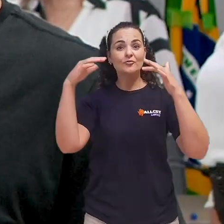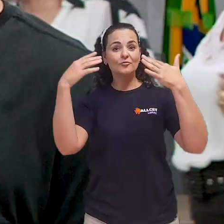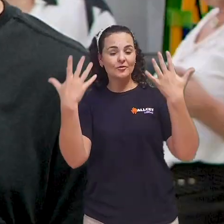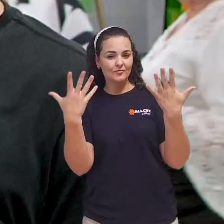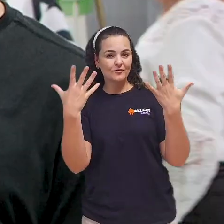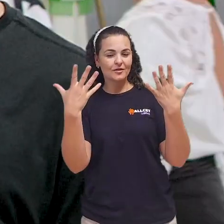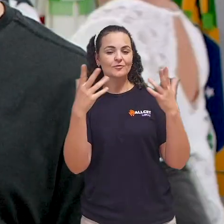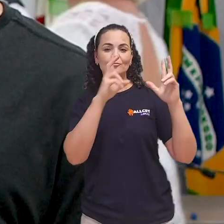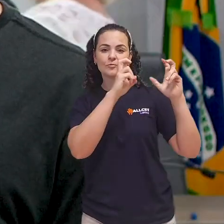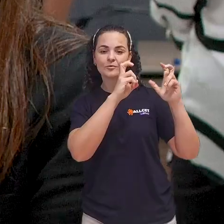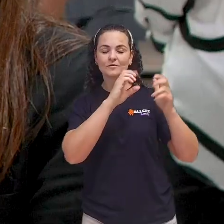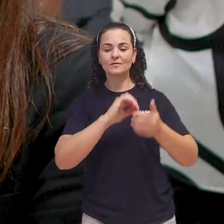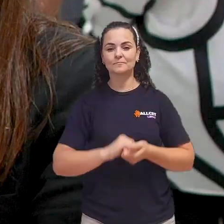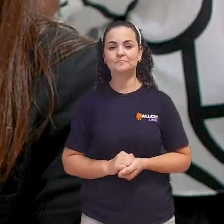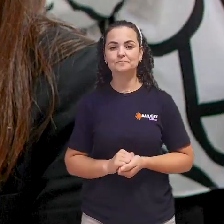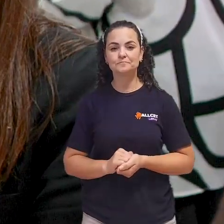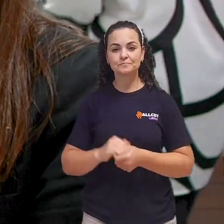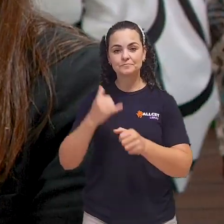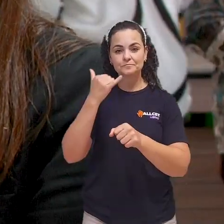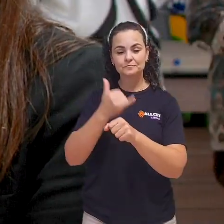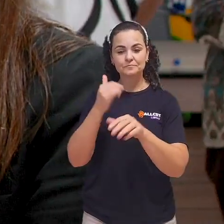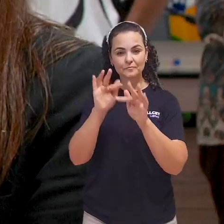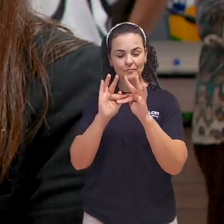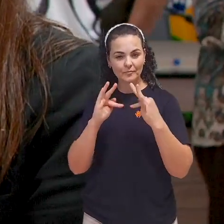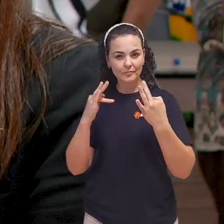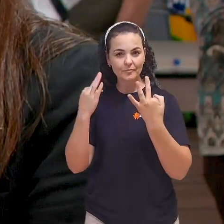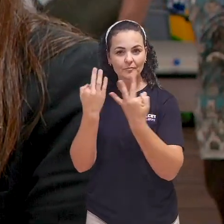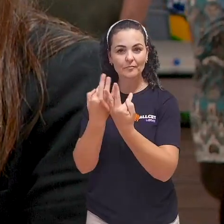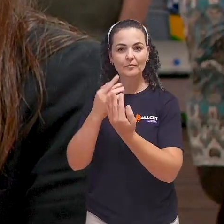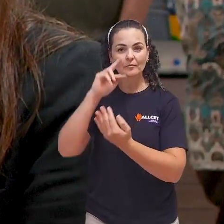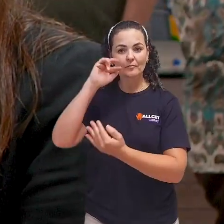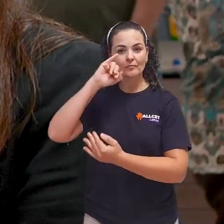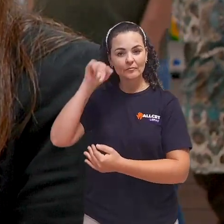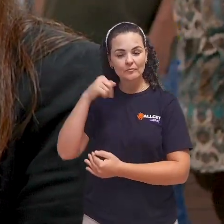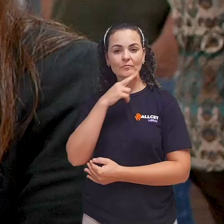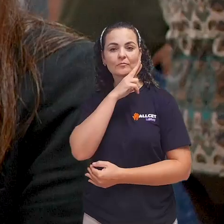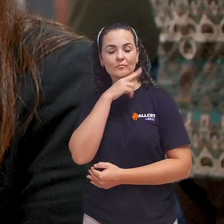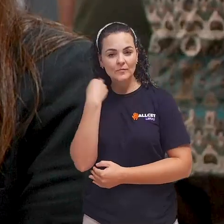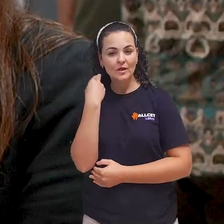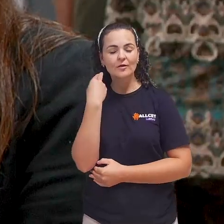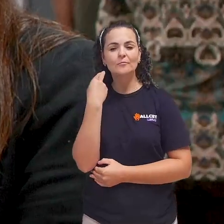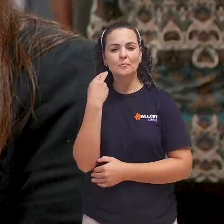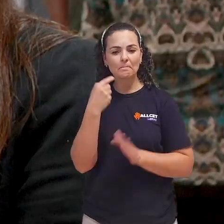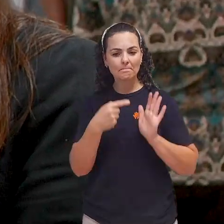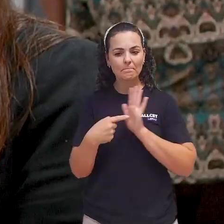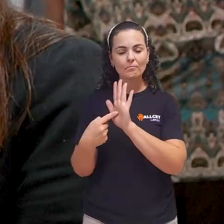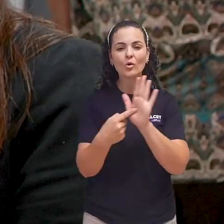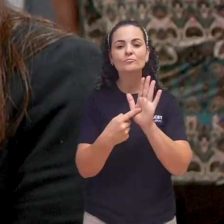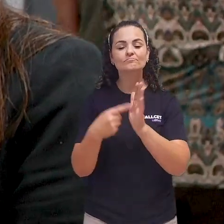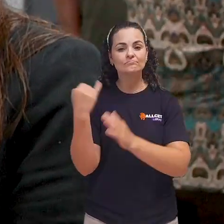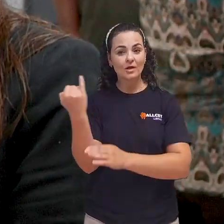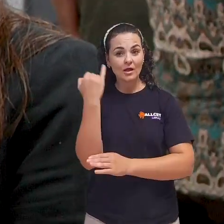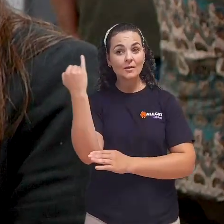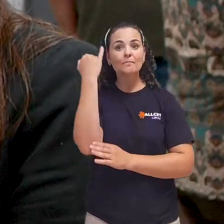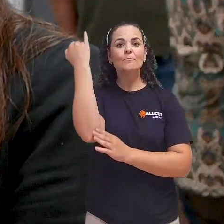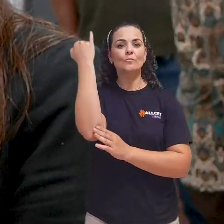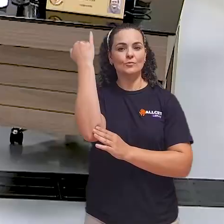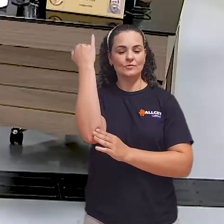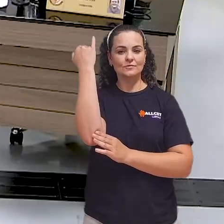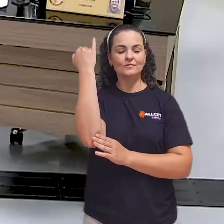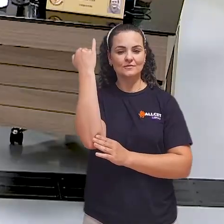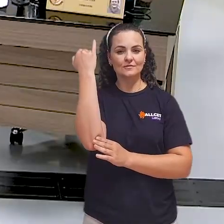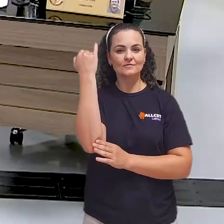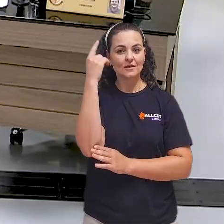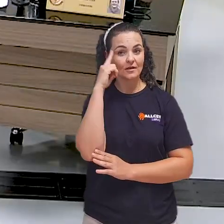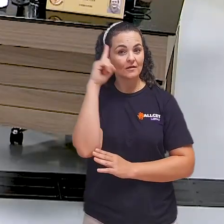tão importante no município. A supervisora do Serviço de Famílias Acolhedoras em Jaraguá do Sul destaca a importância da data